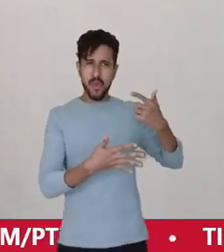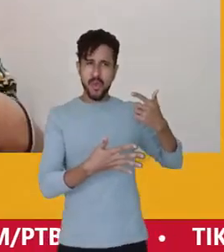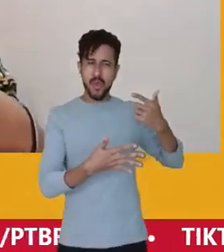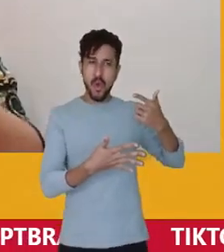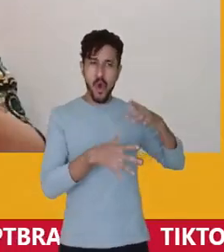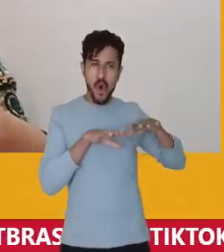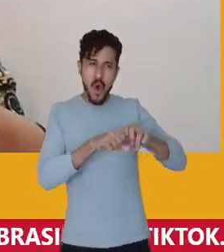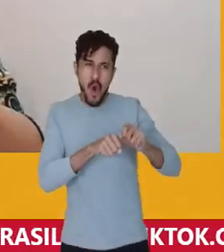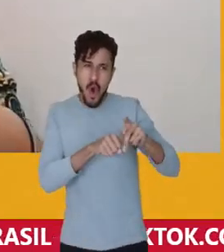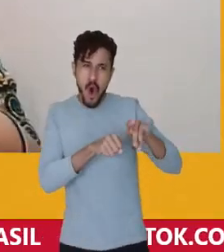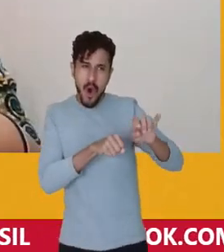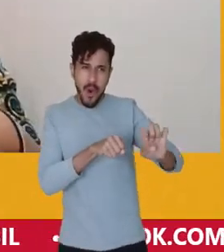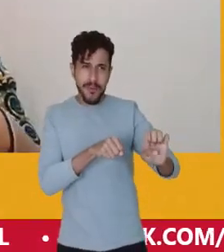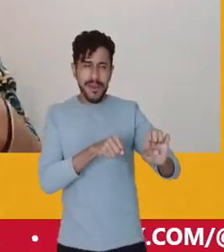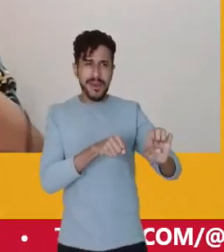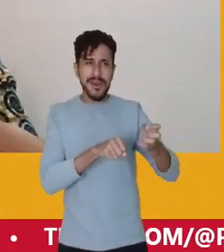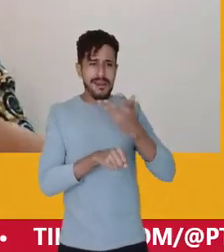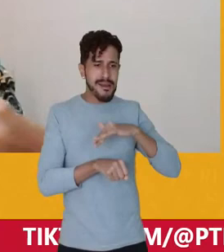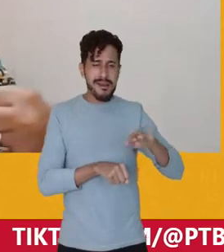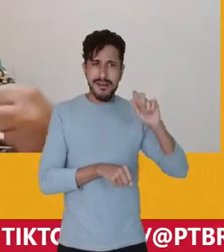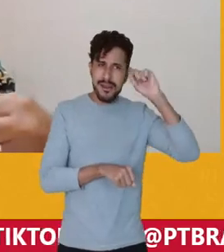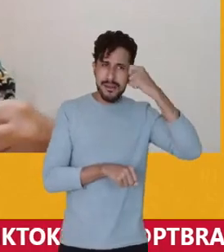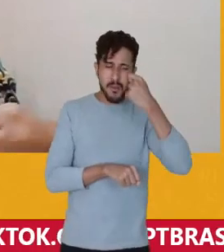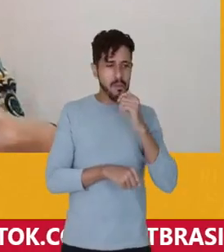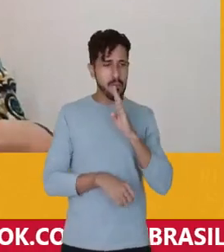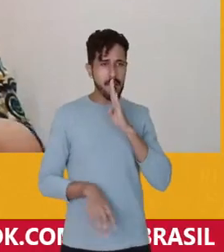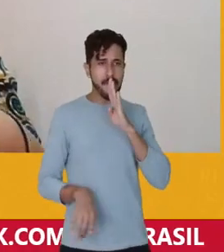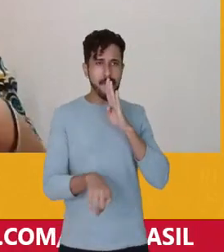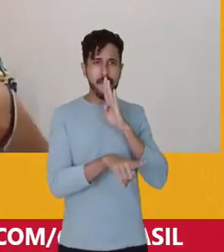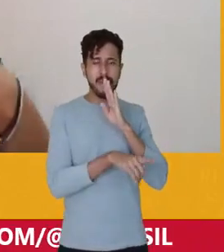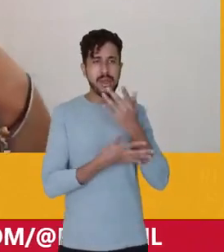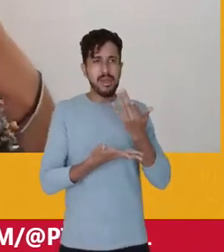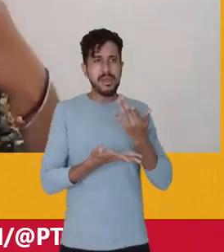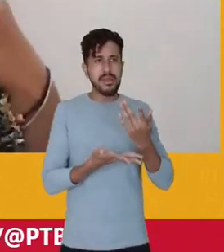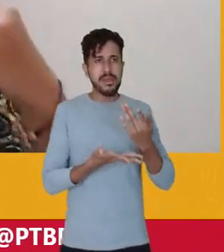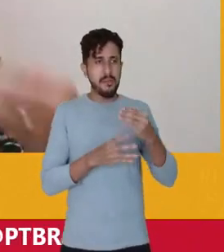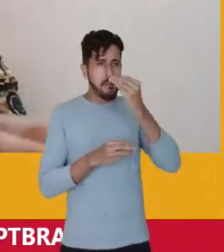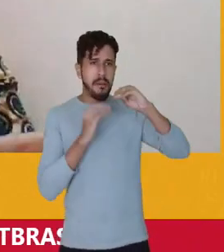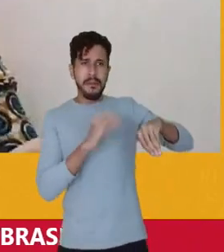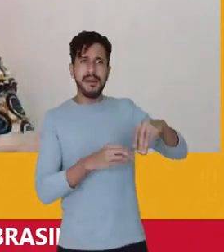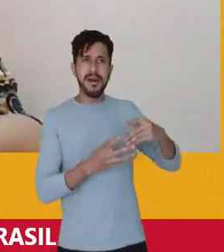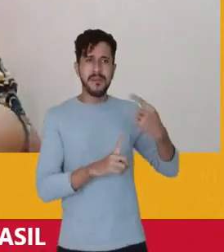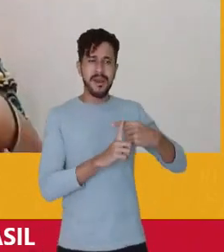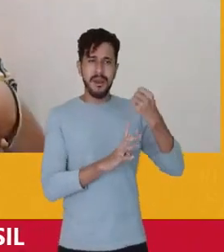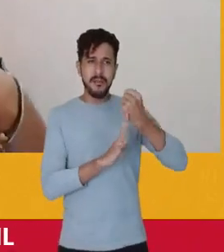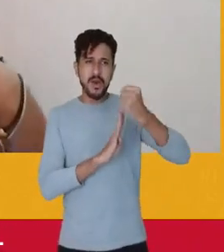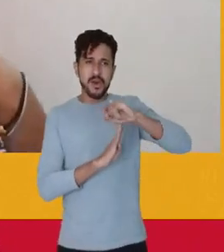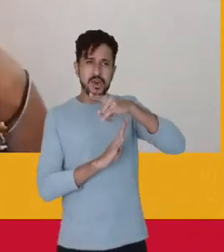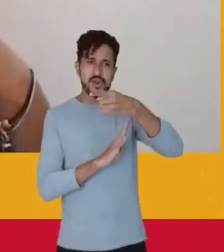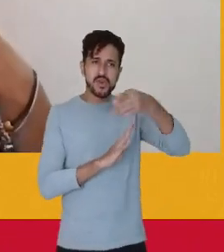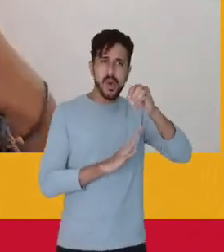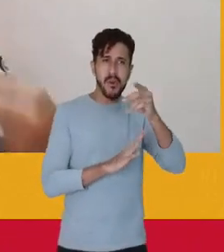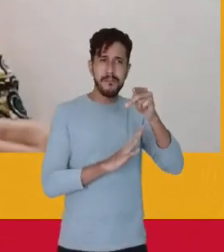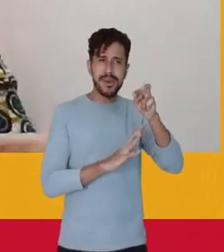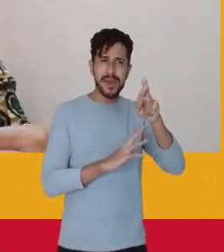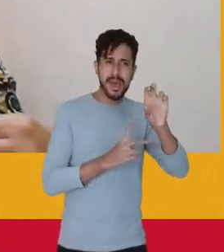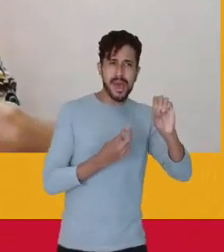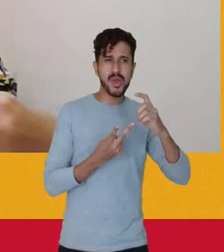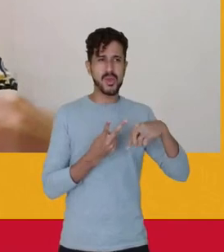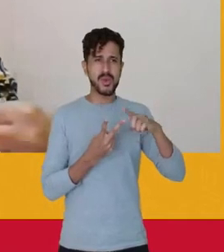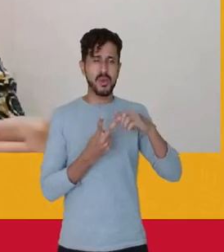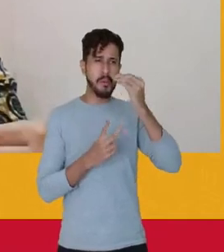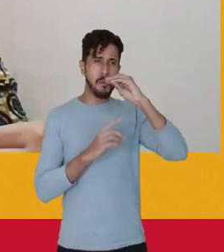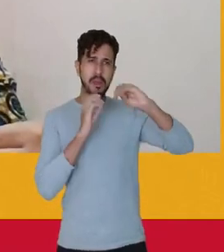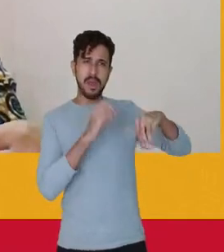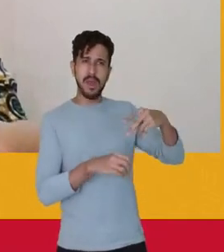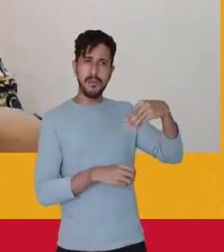crianças negras tem sido intensificado, a gente não pode deixar isso de lado, né? Haja visto o assassinato do João Pedro, a situação do